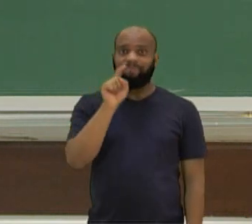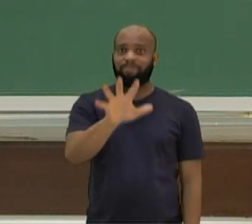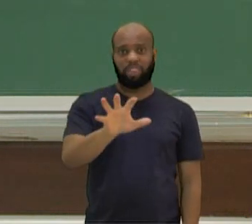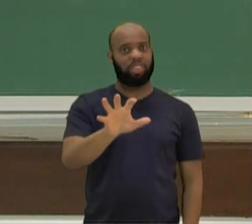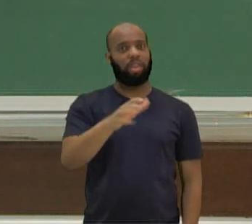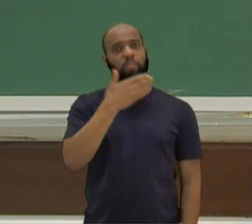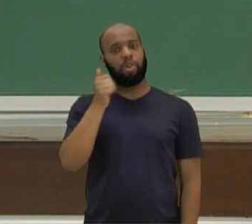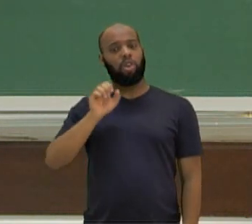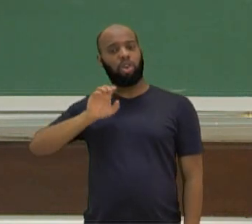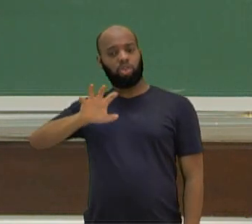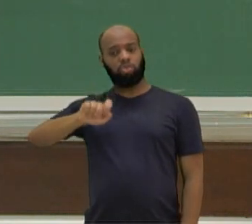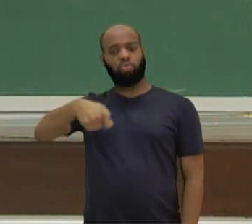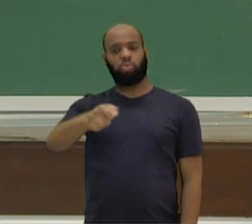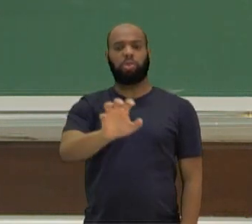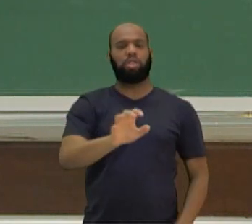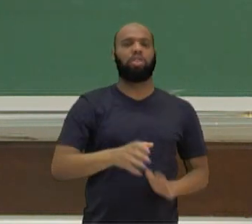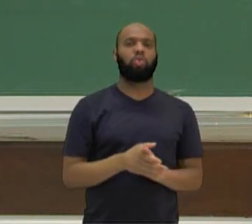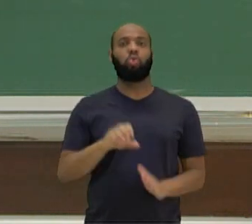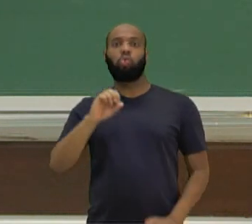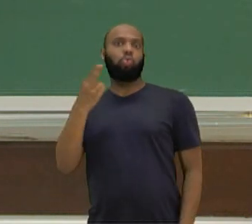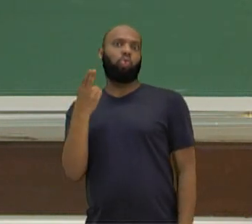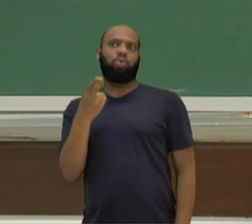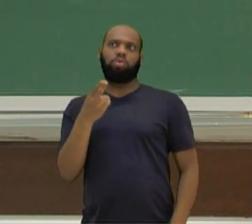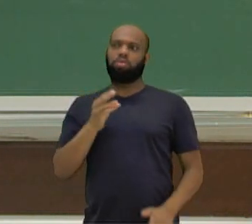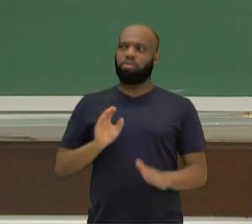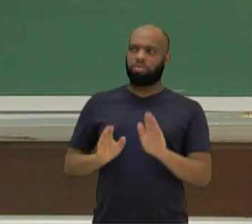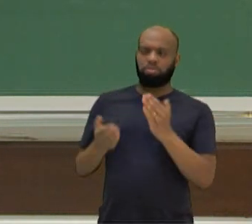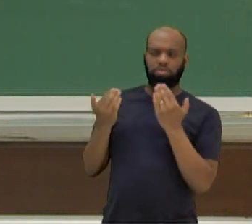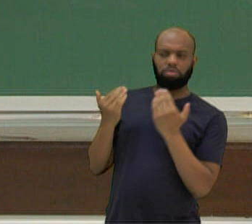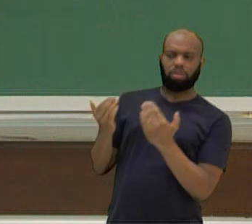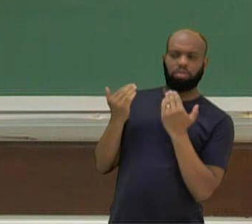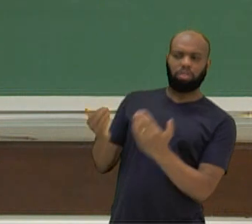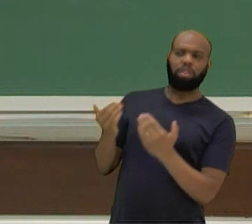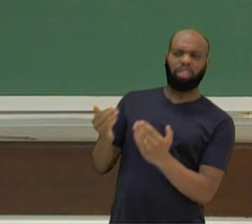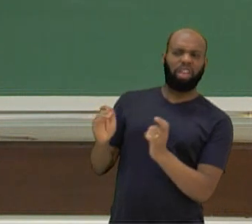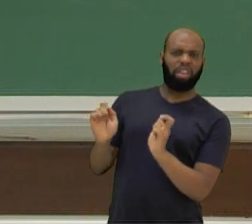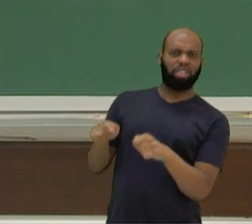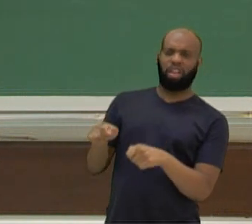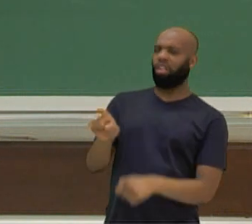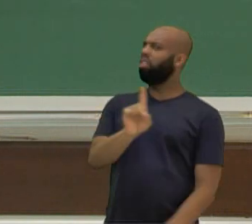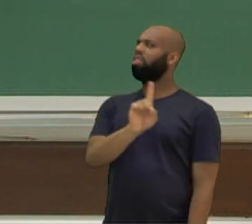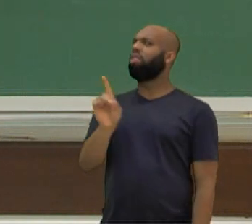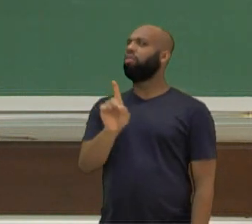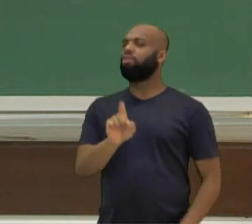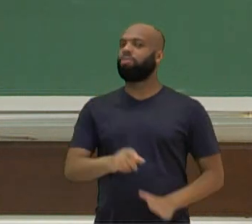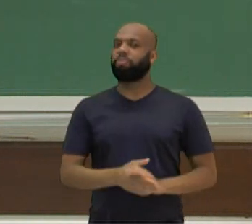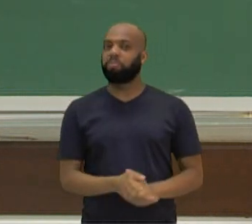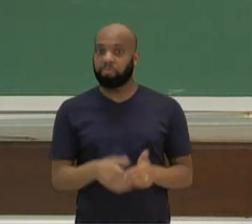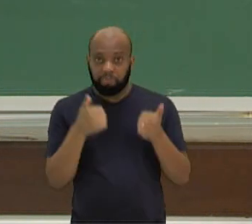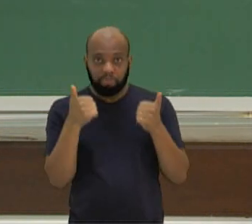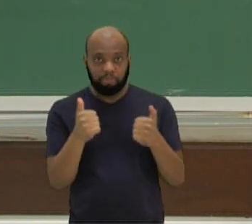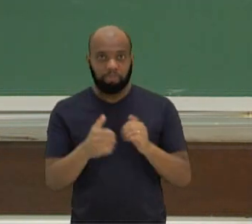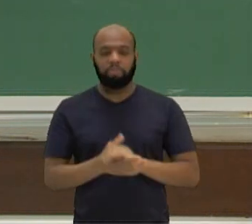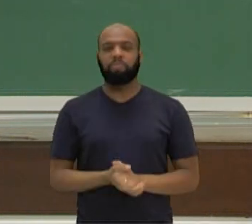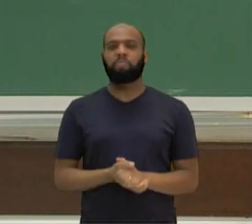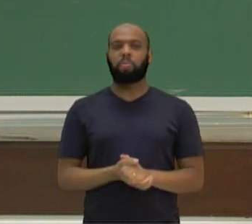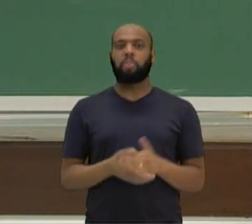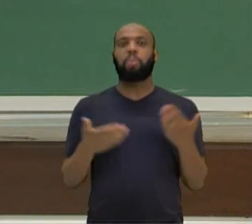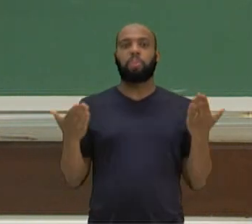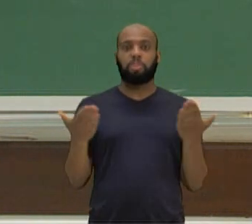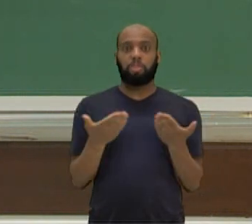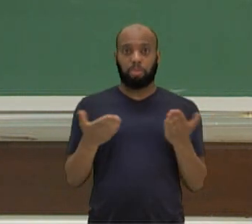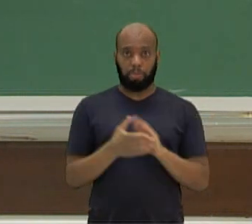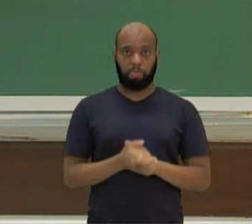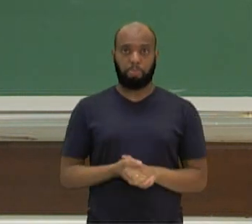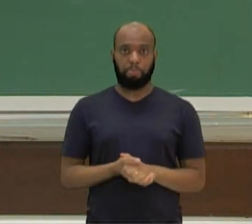pensar melhor sobre aquela situação ou desconfiar se aquilo é possível ou não. Tudo bem? Então vamos